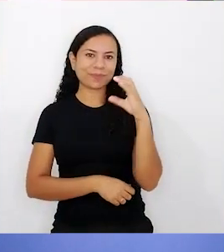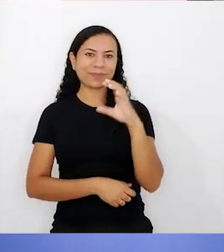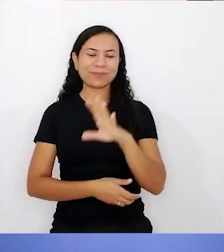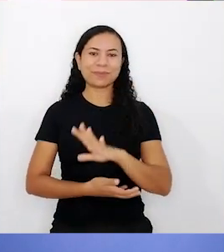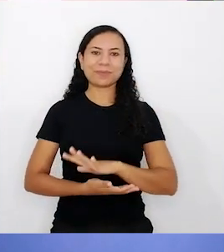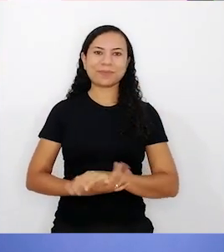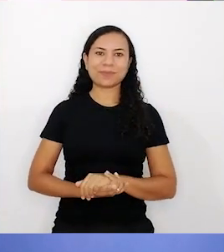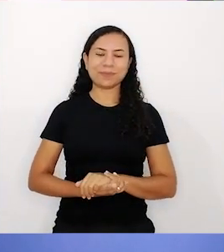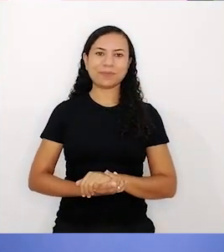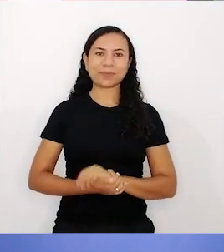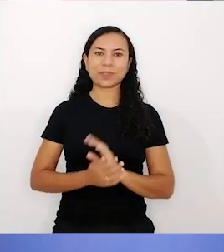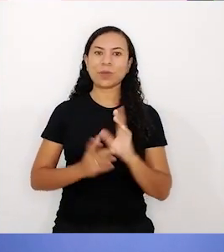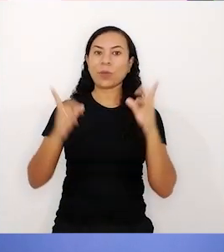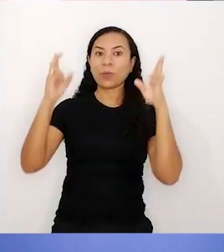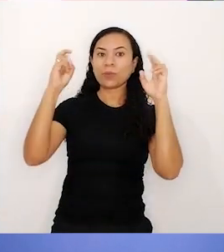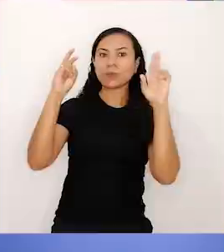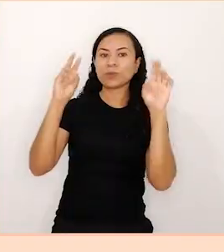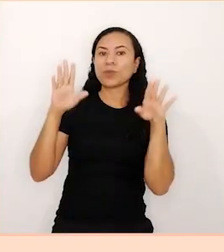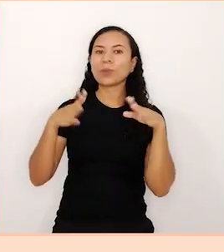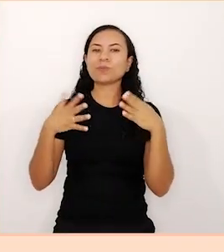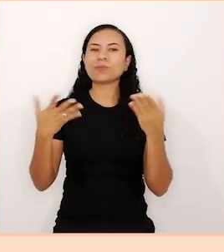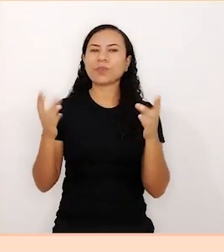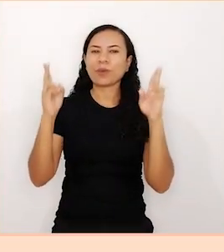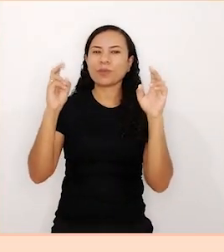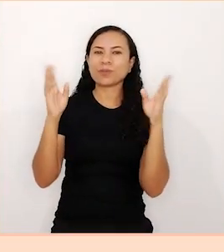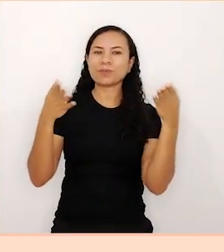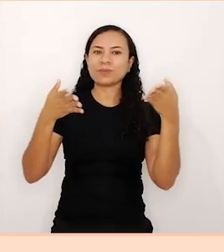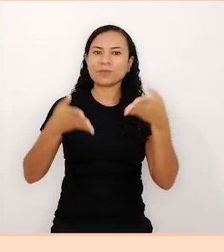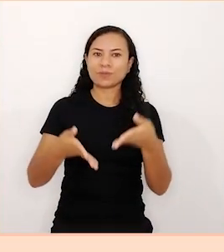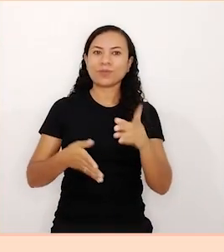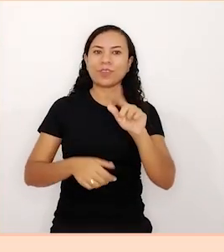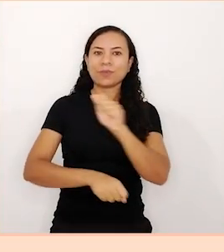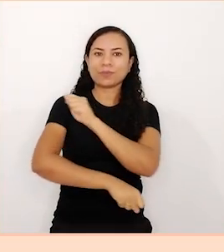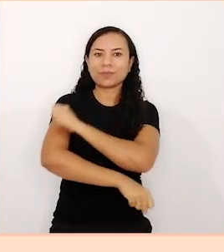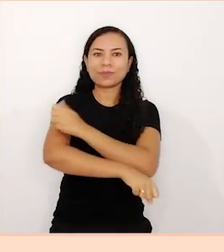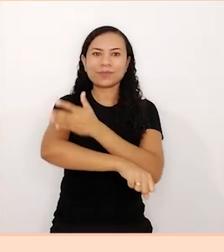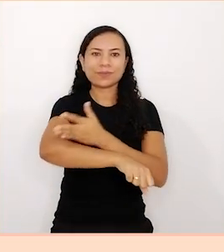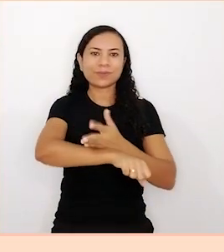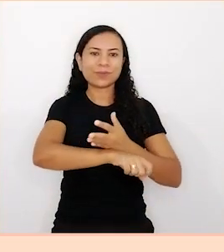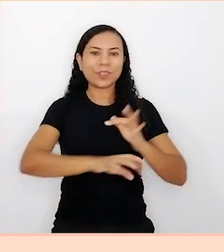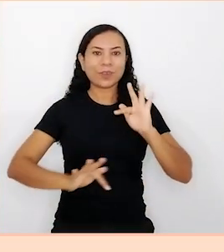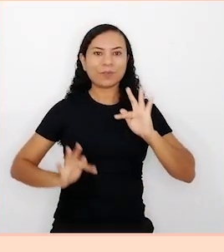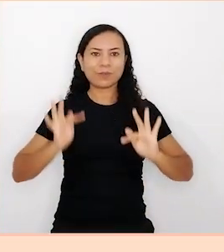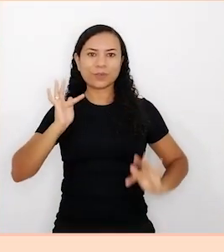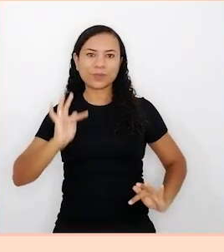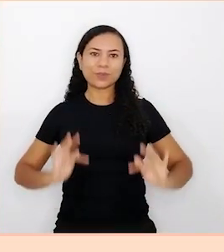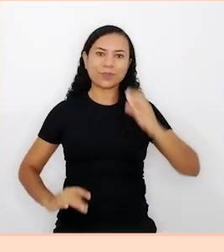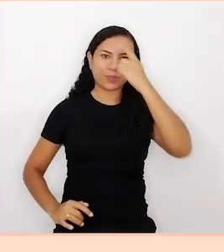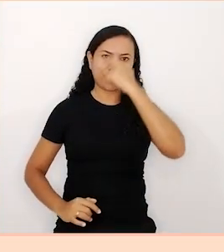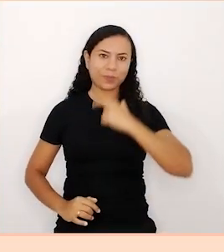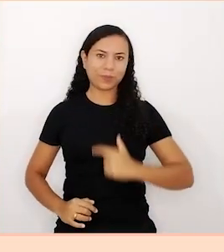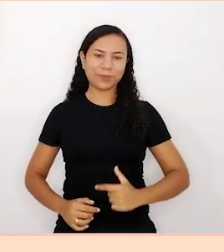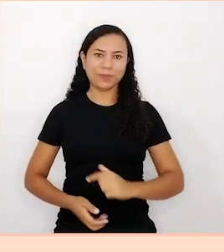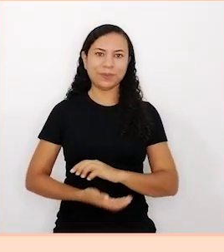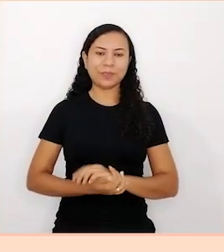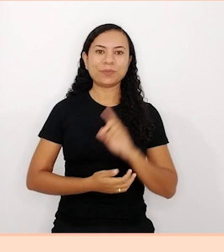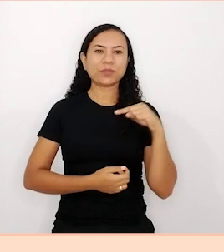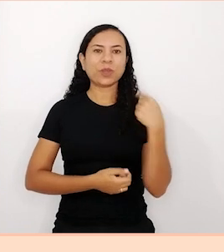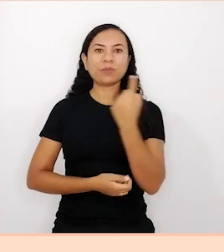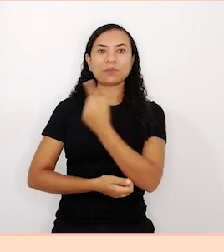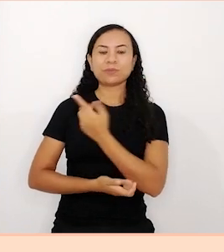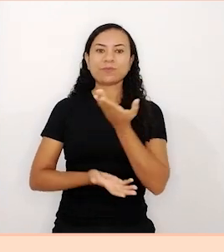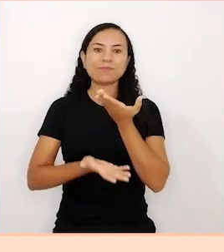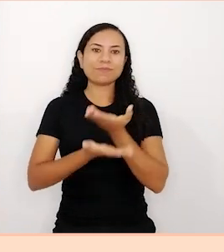Natureza, falando hoje sobre a anatomia e fisiologia humana. Nós vamos